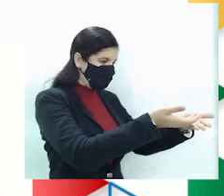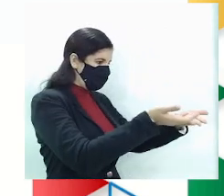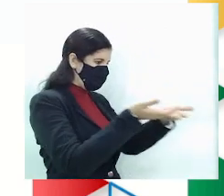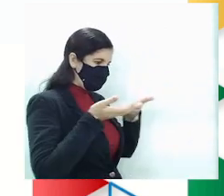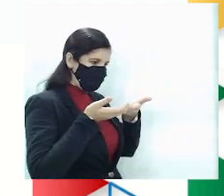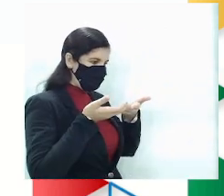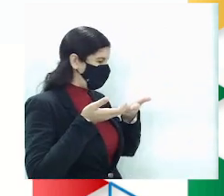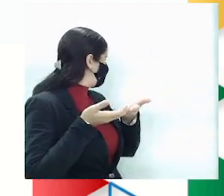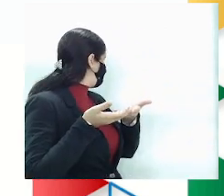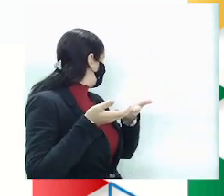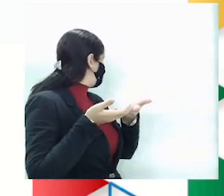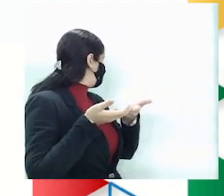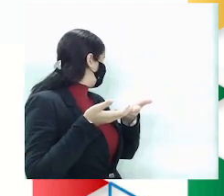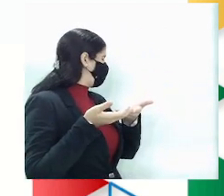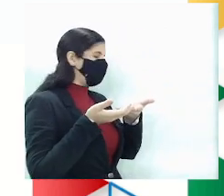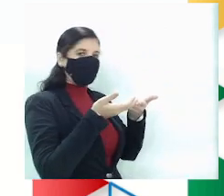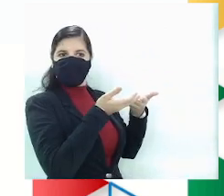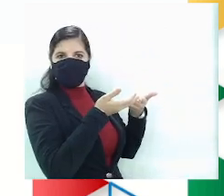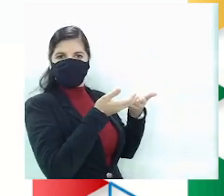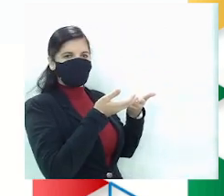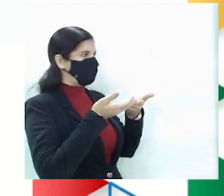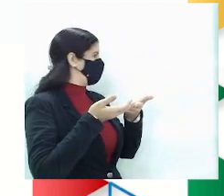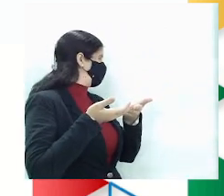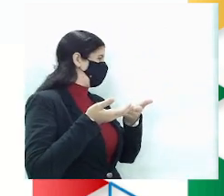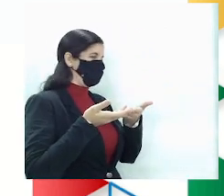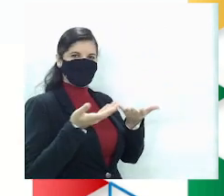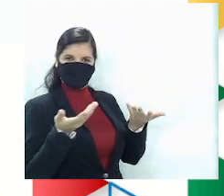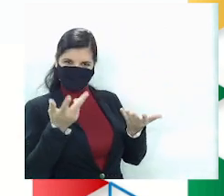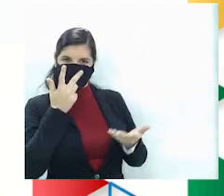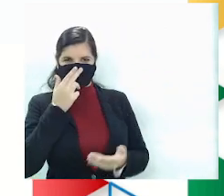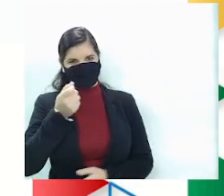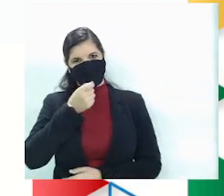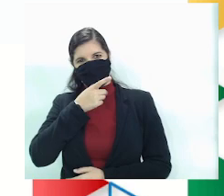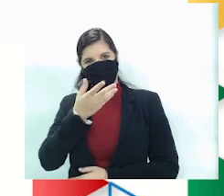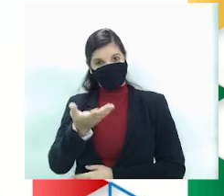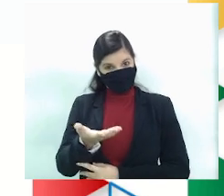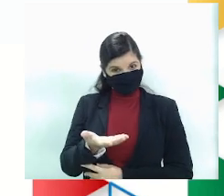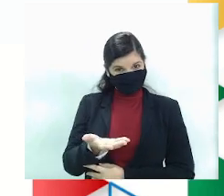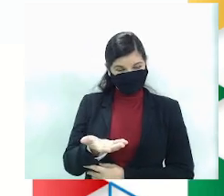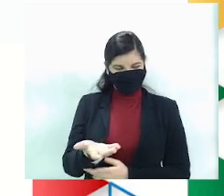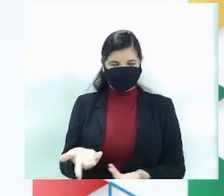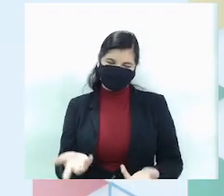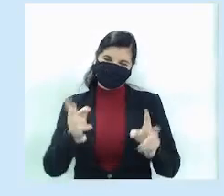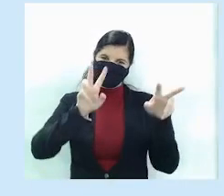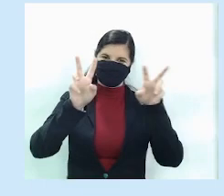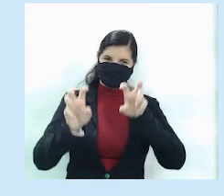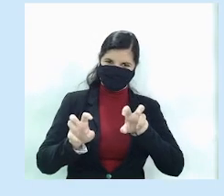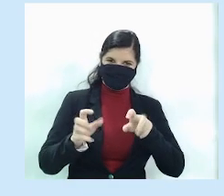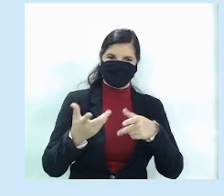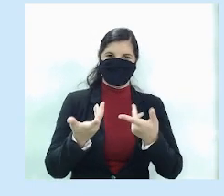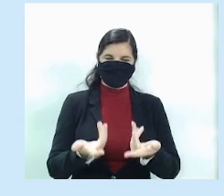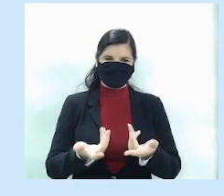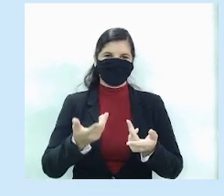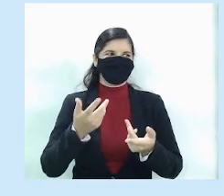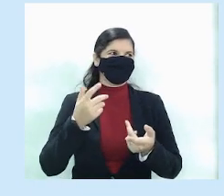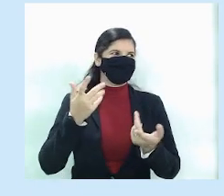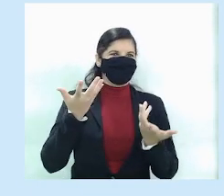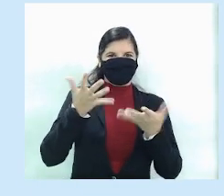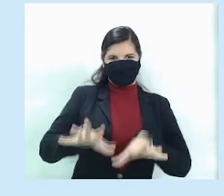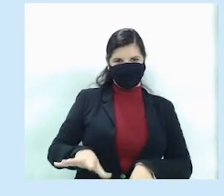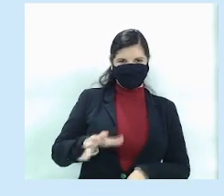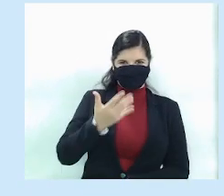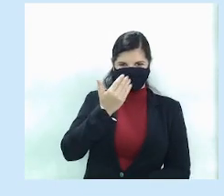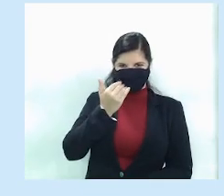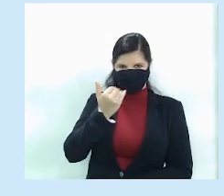traz uma situação um pouco engraçada, né? Envolvendo essa questão do negar a